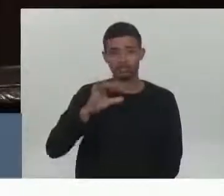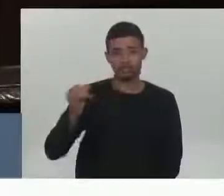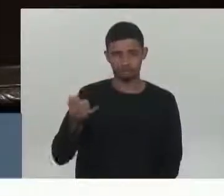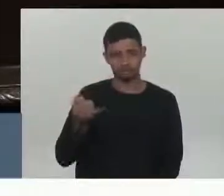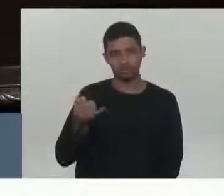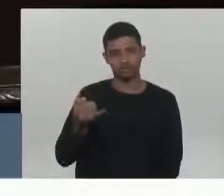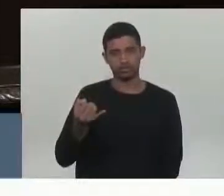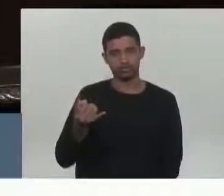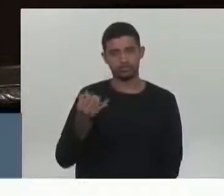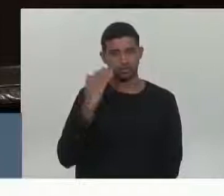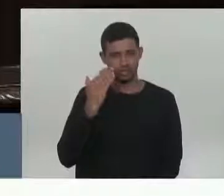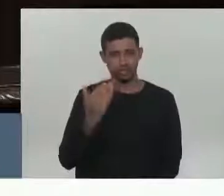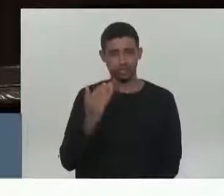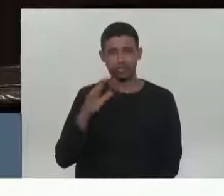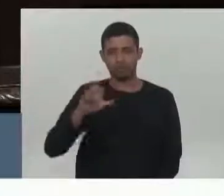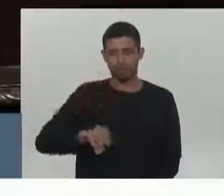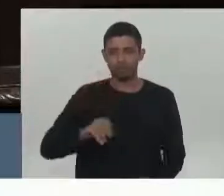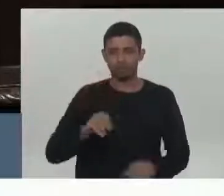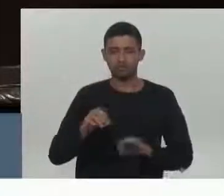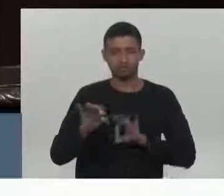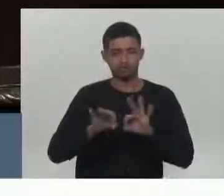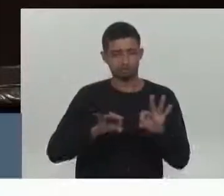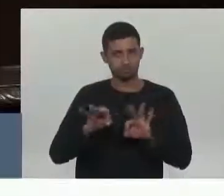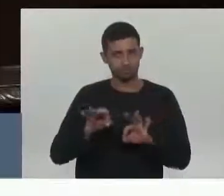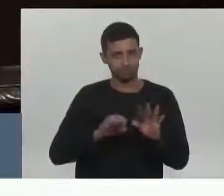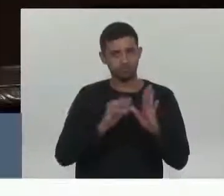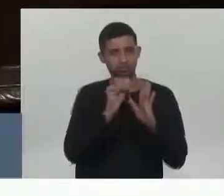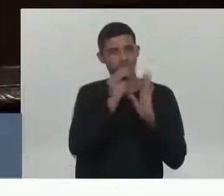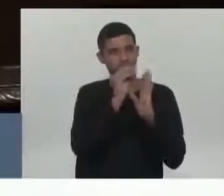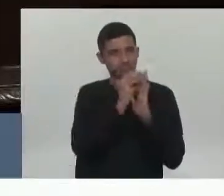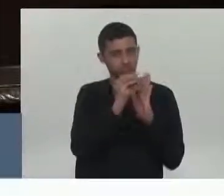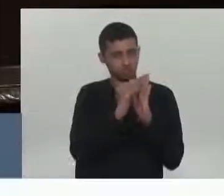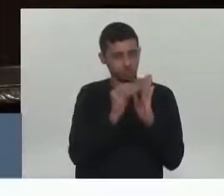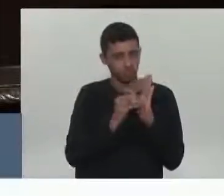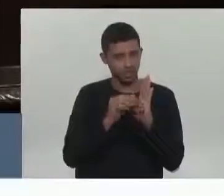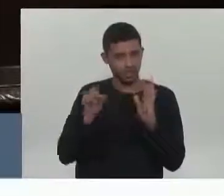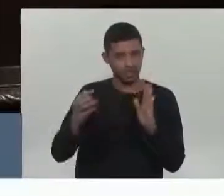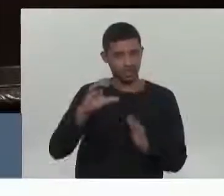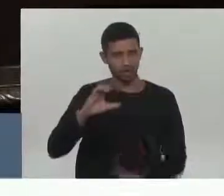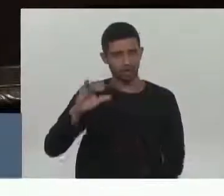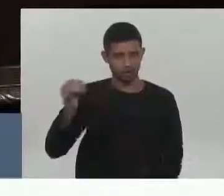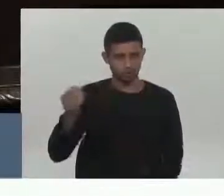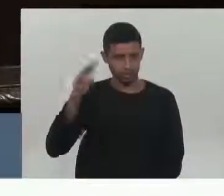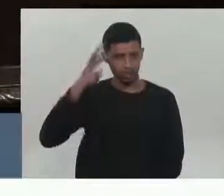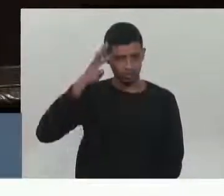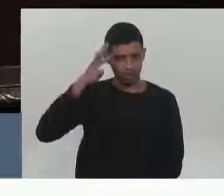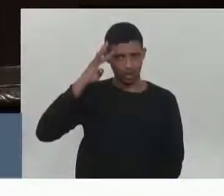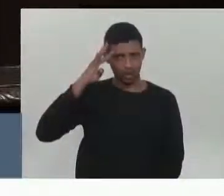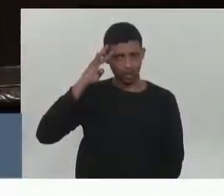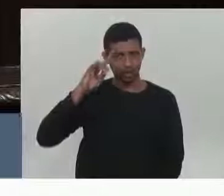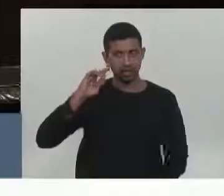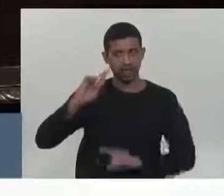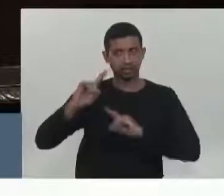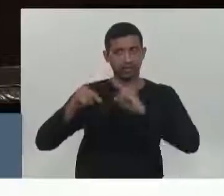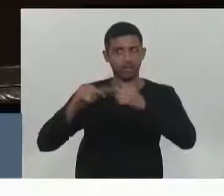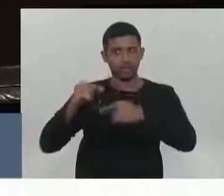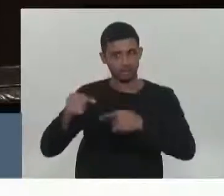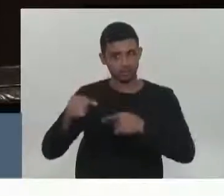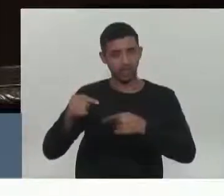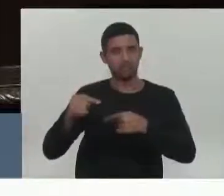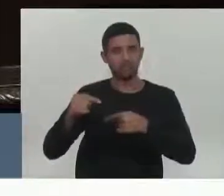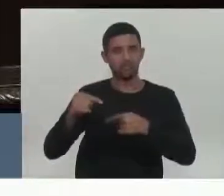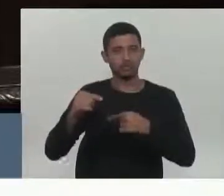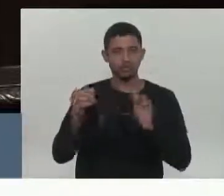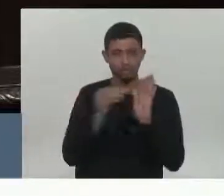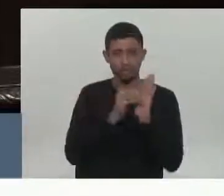virá à pauta, o projeto que recebeu parecer na CCJ nas quartas-feiras, virá a plenário com parecer